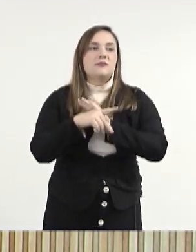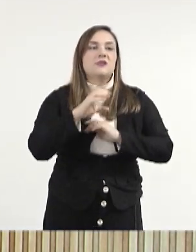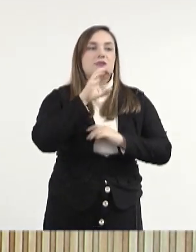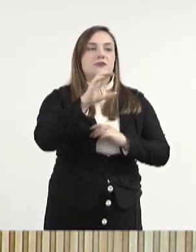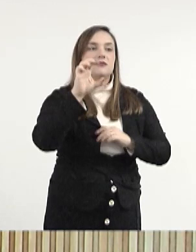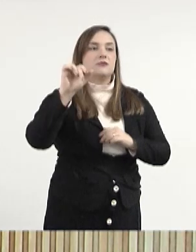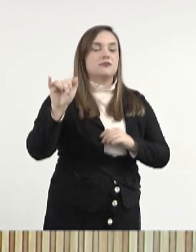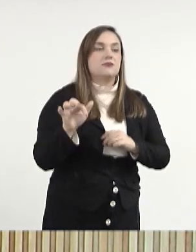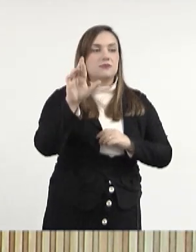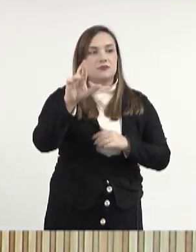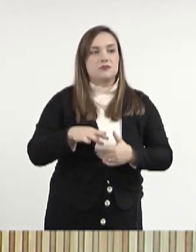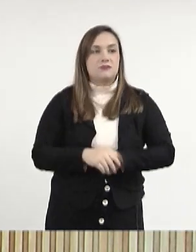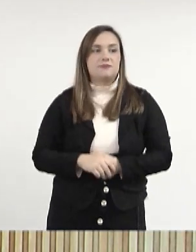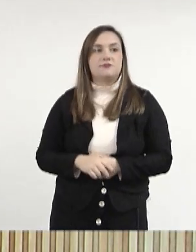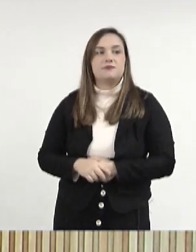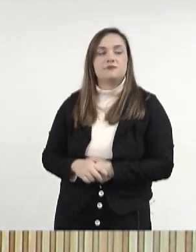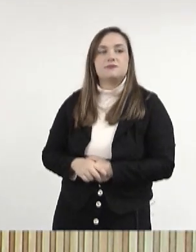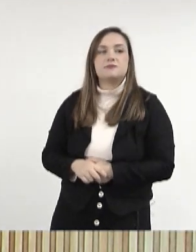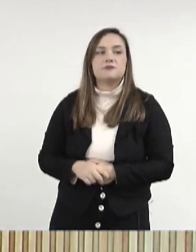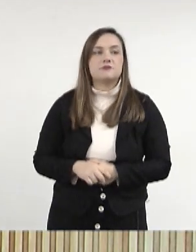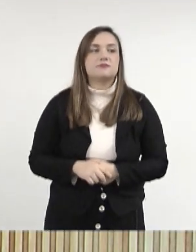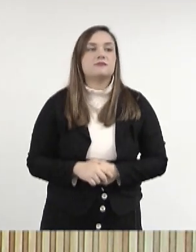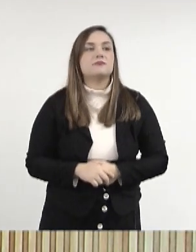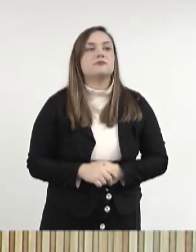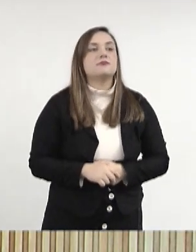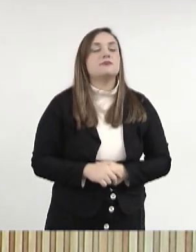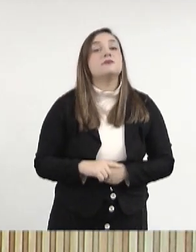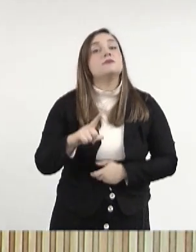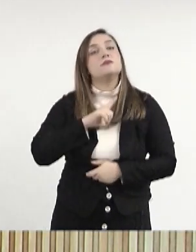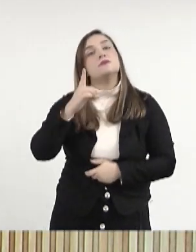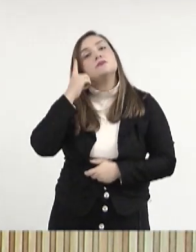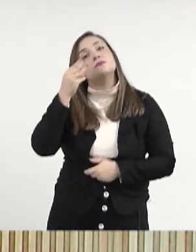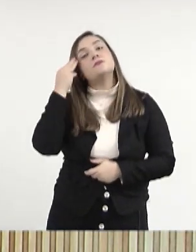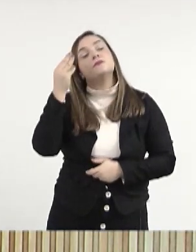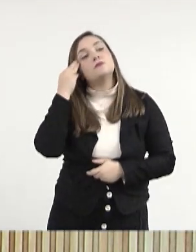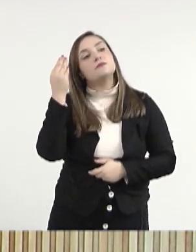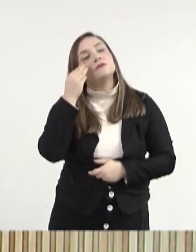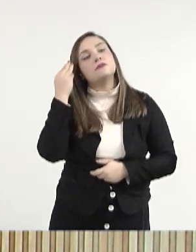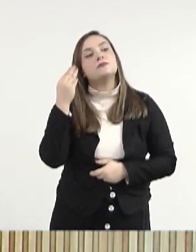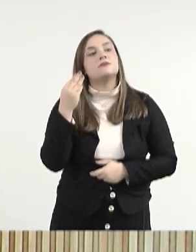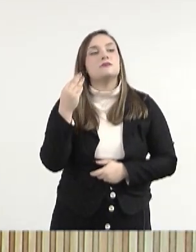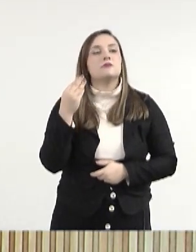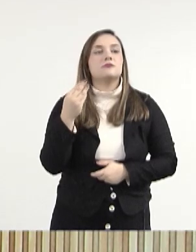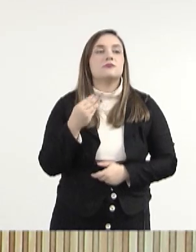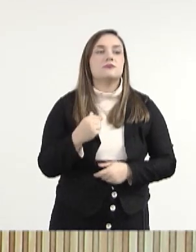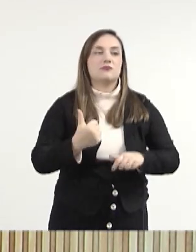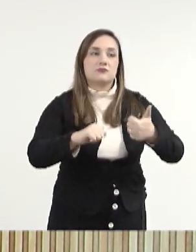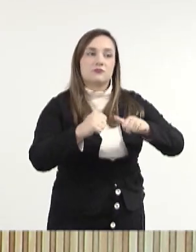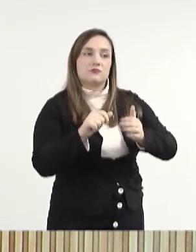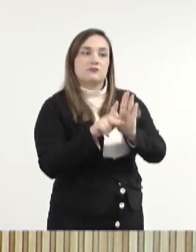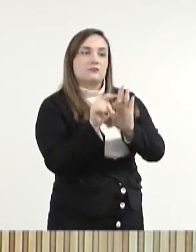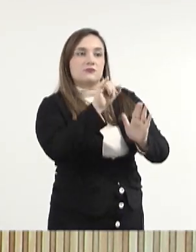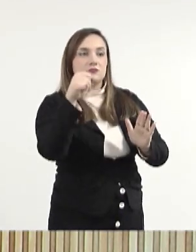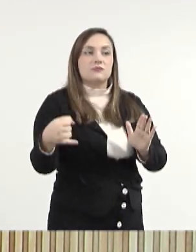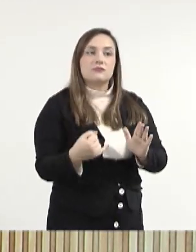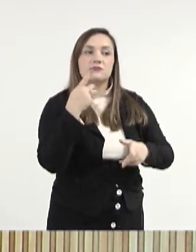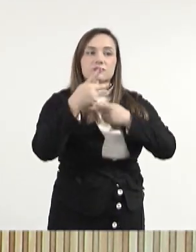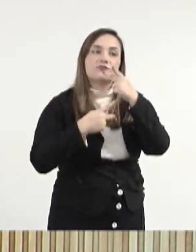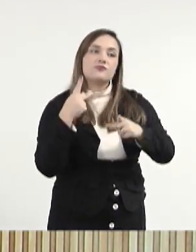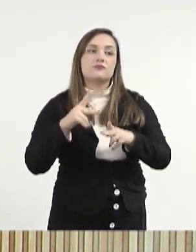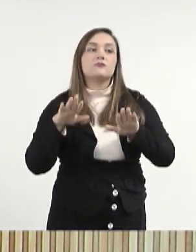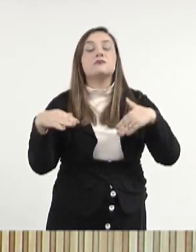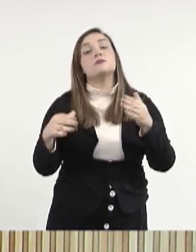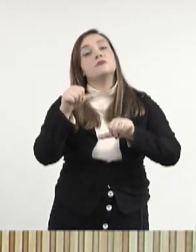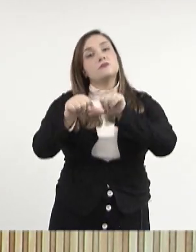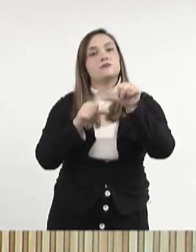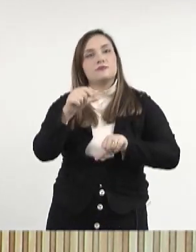CCJR. Inclusive, trouxemos a fala da deputada Mara Caseiro, que relatou essa matéria na comissão. Ela comentou, então, sobre essas mudanças